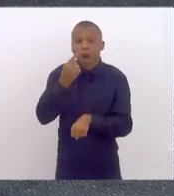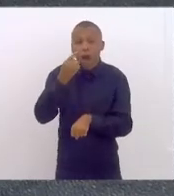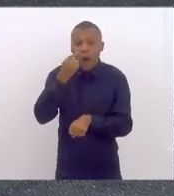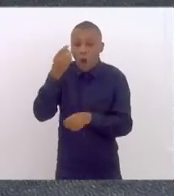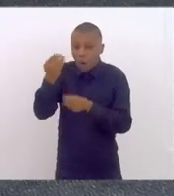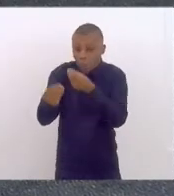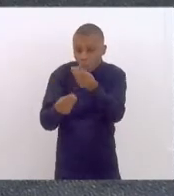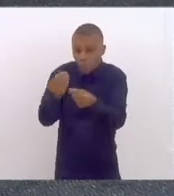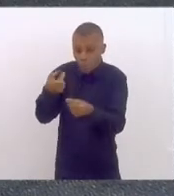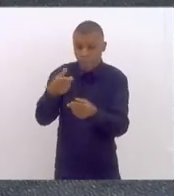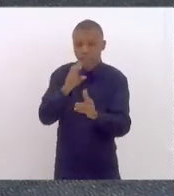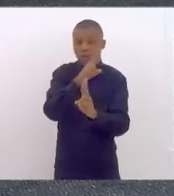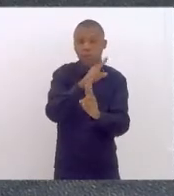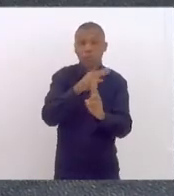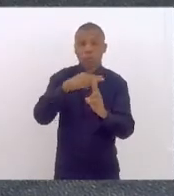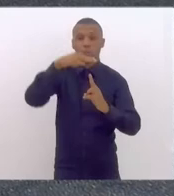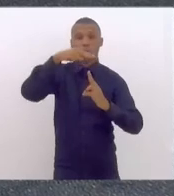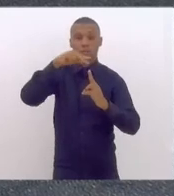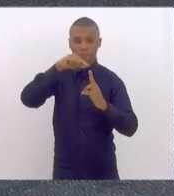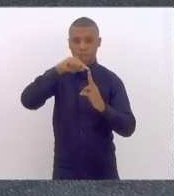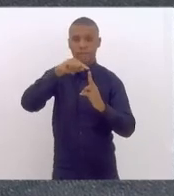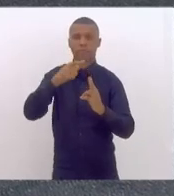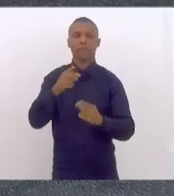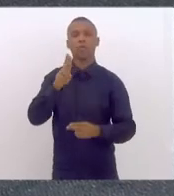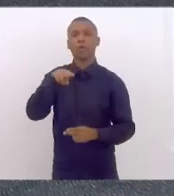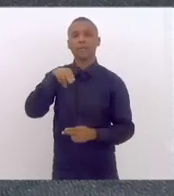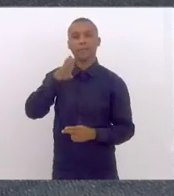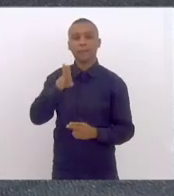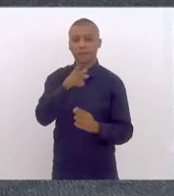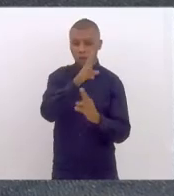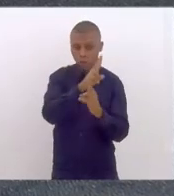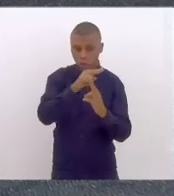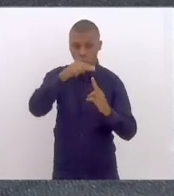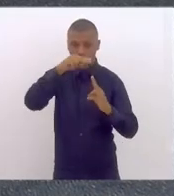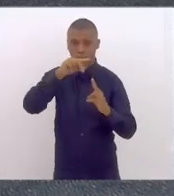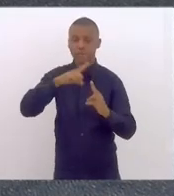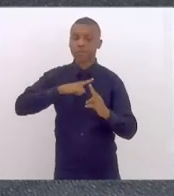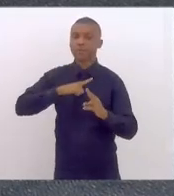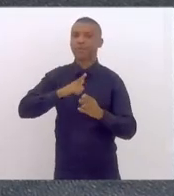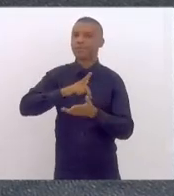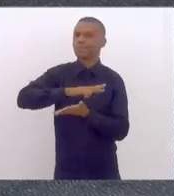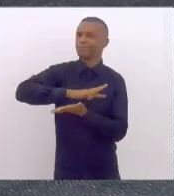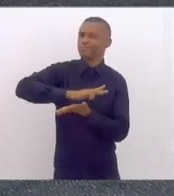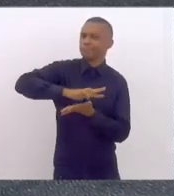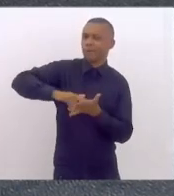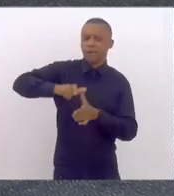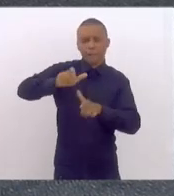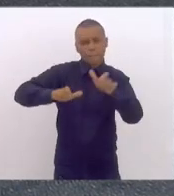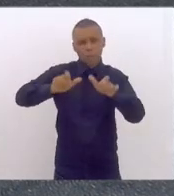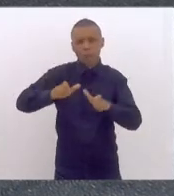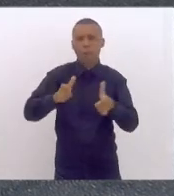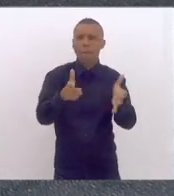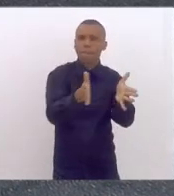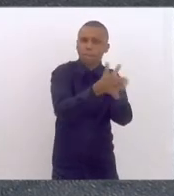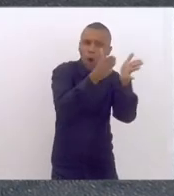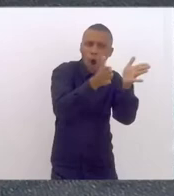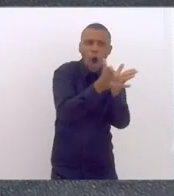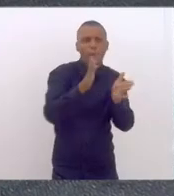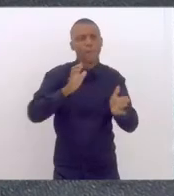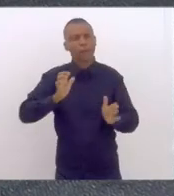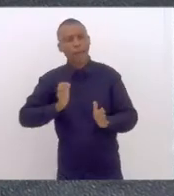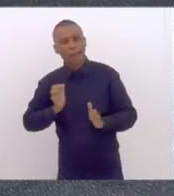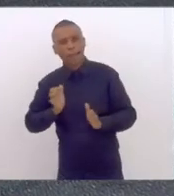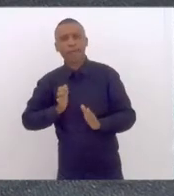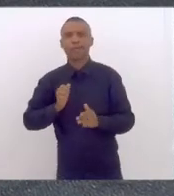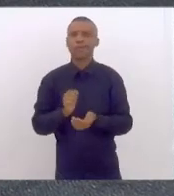era a Universidade de Brasília o aniversário de Brasília você tinha gente de todas as classes sociais você tinha gente